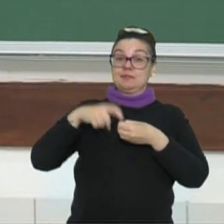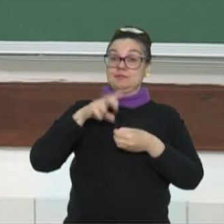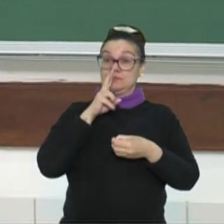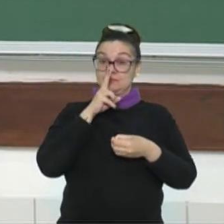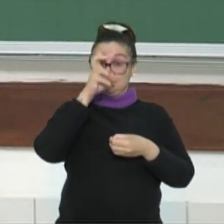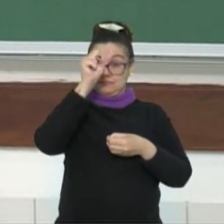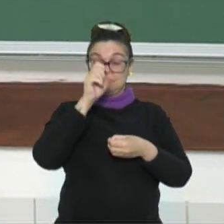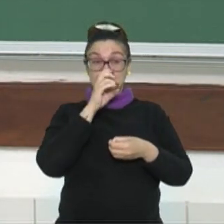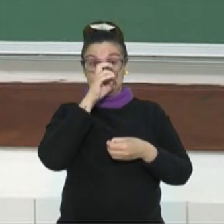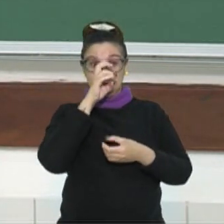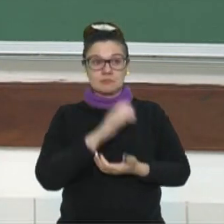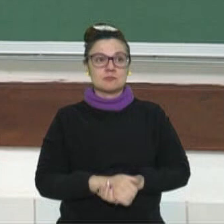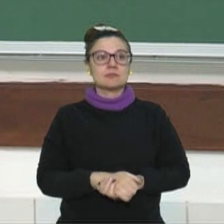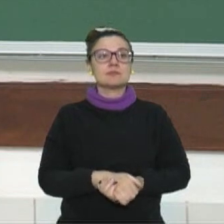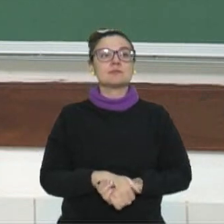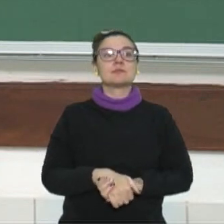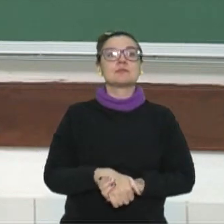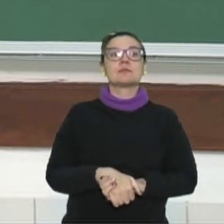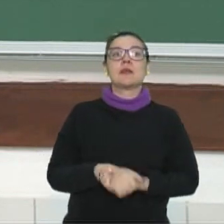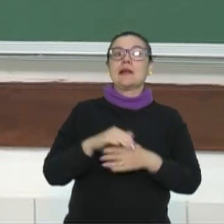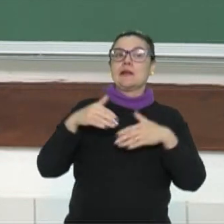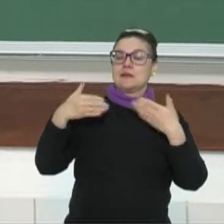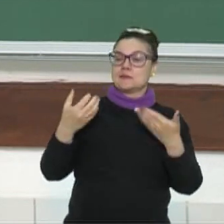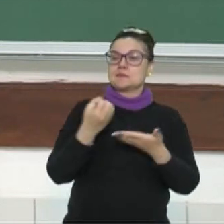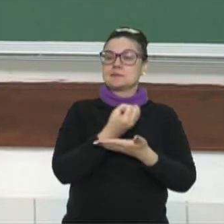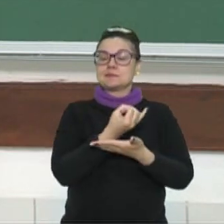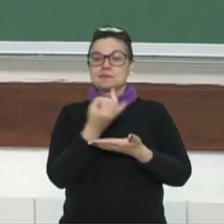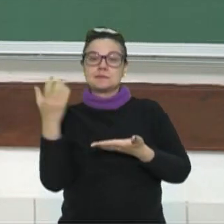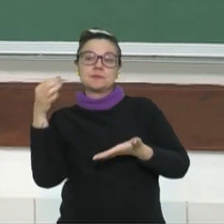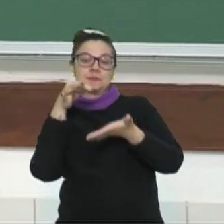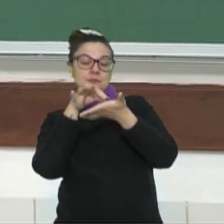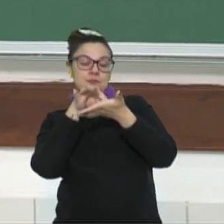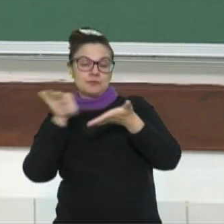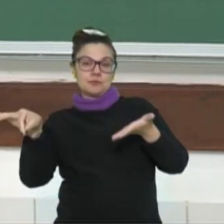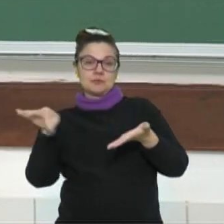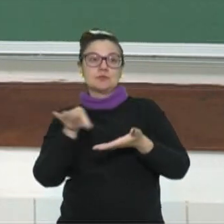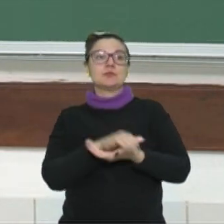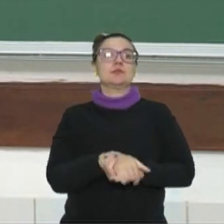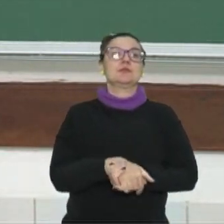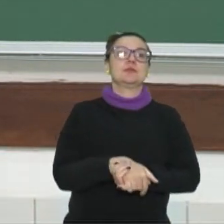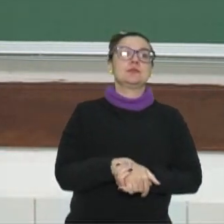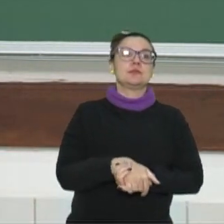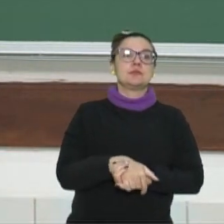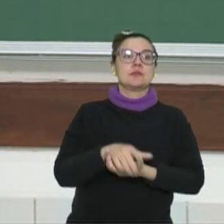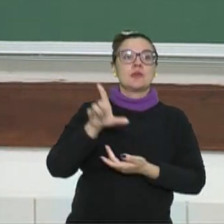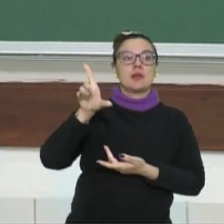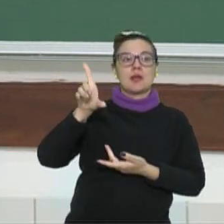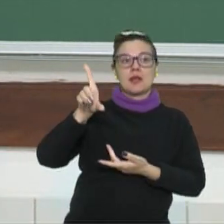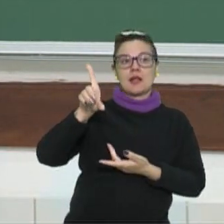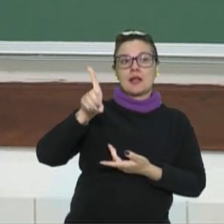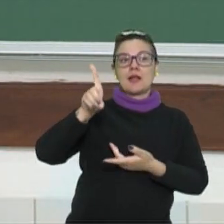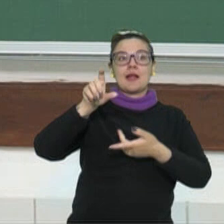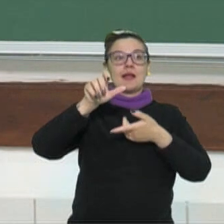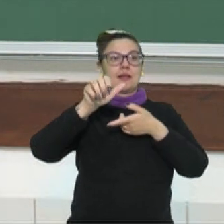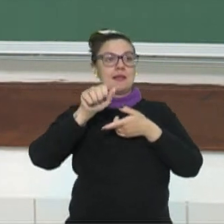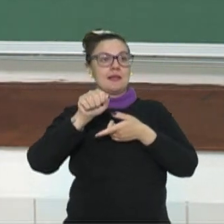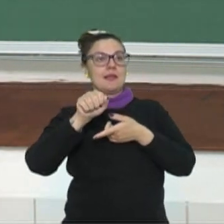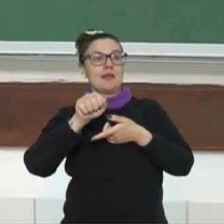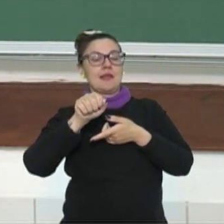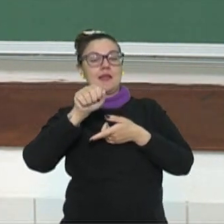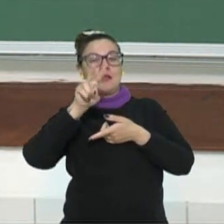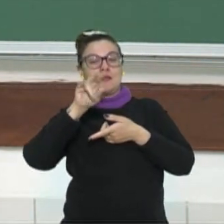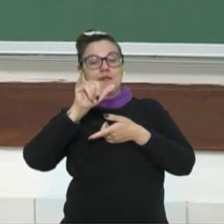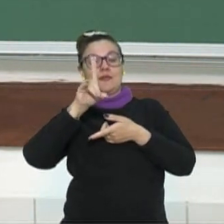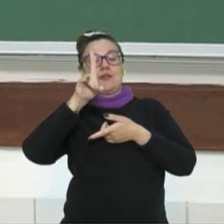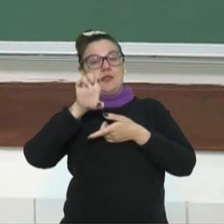momento. E aí nós começamos a ver alguns autores. Um deles, David Hume. Empirismo na ética. Lembra o